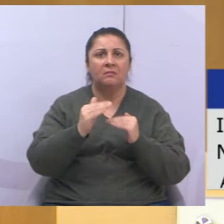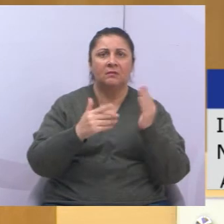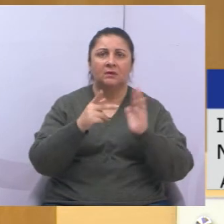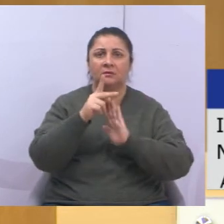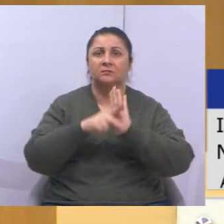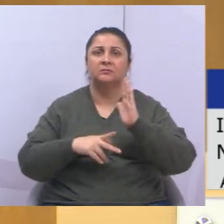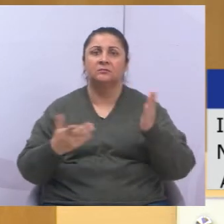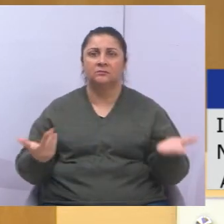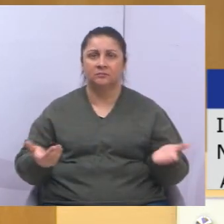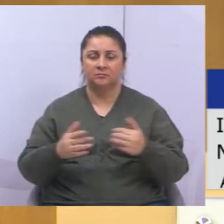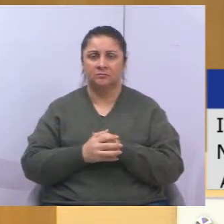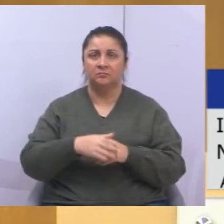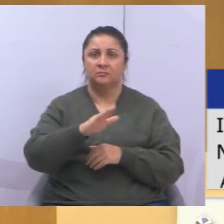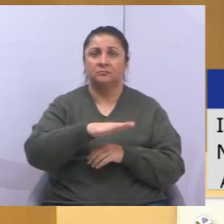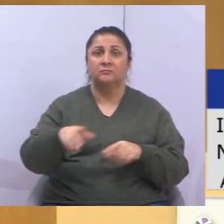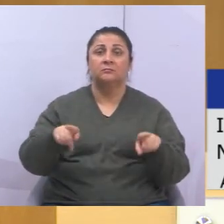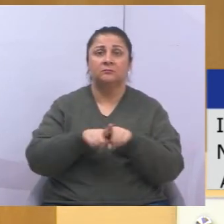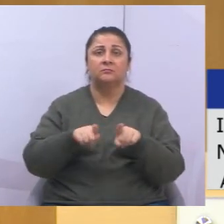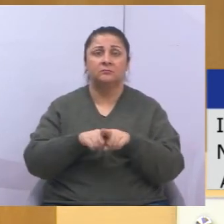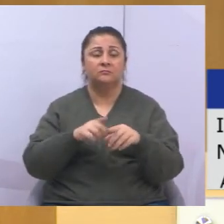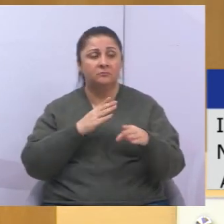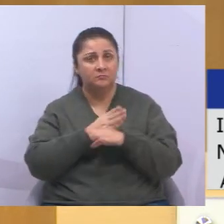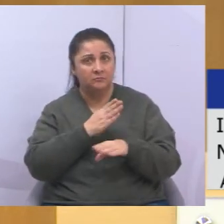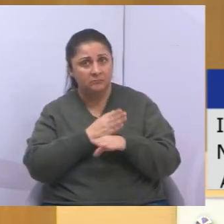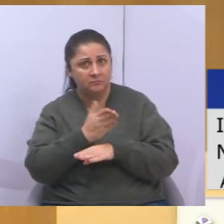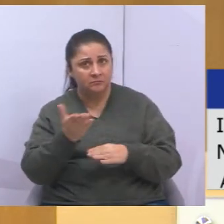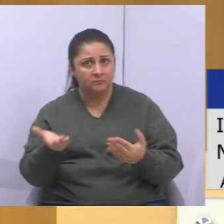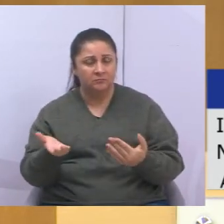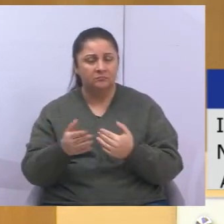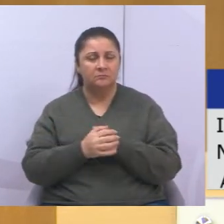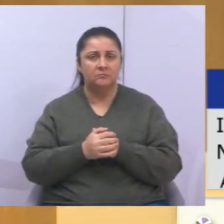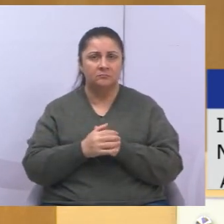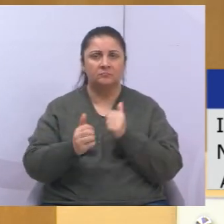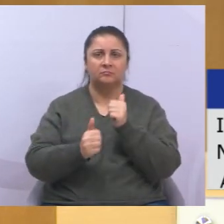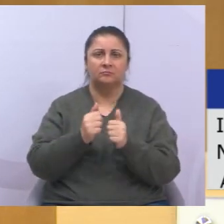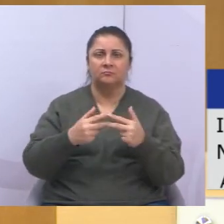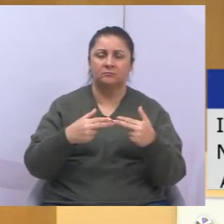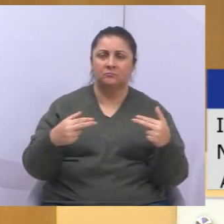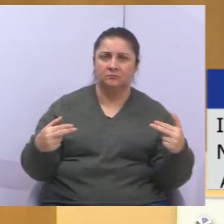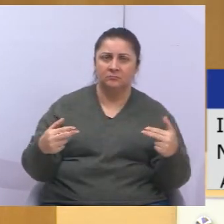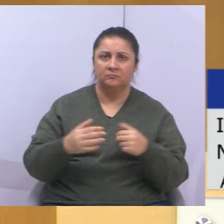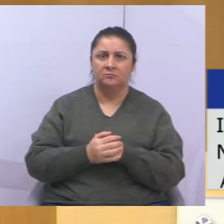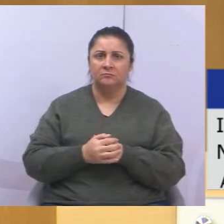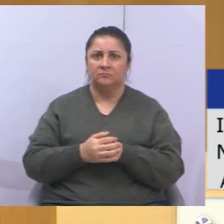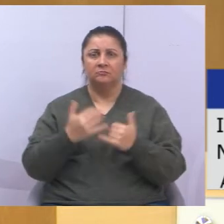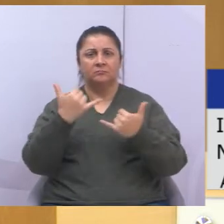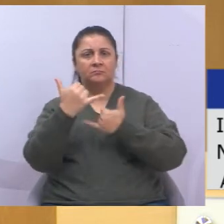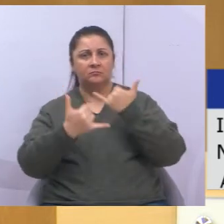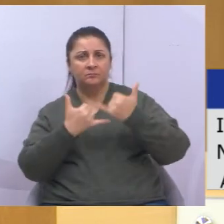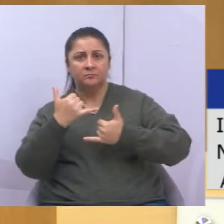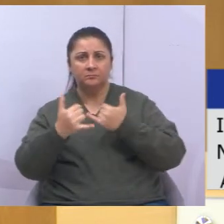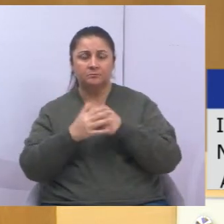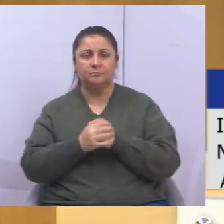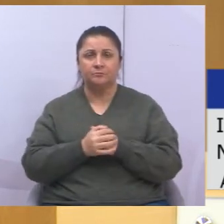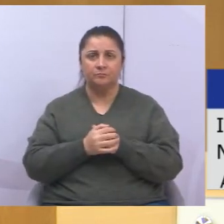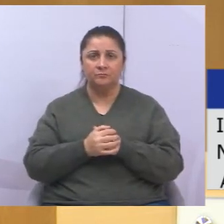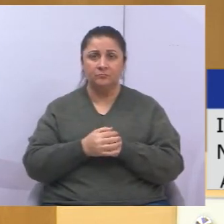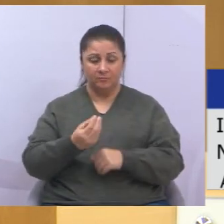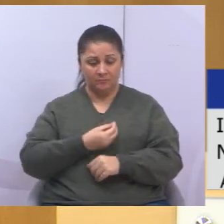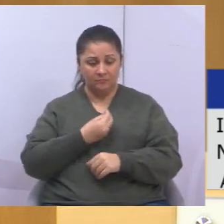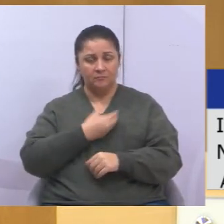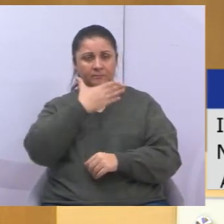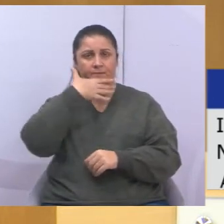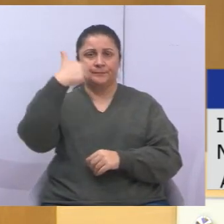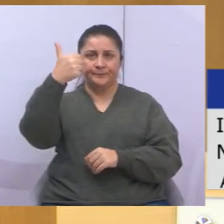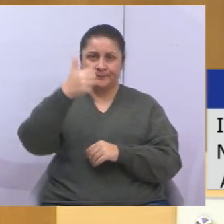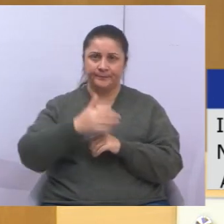projetos para que essas crianças também possam ter acesso ao esporte, acesso ao lazer, acesso a uma qualidade de vida